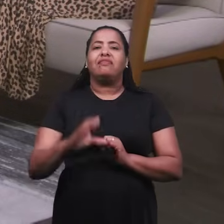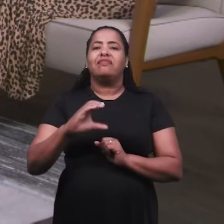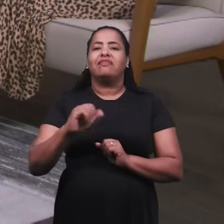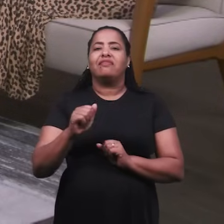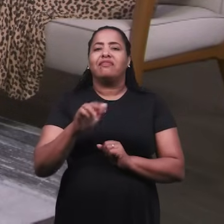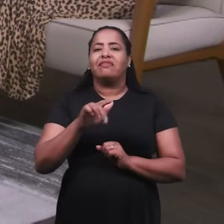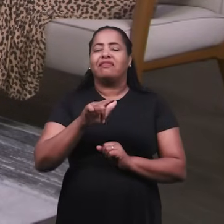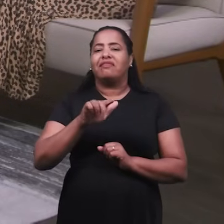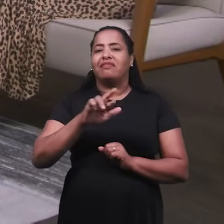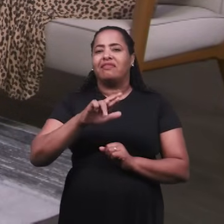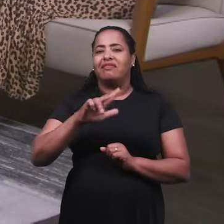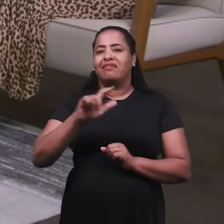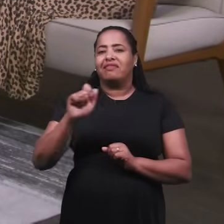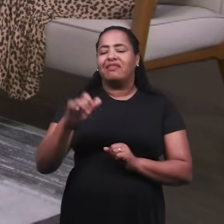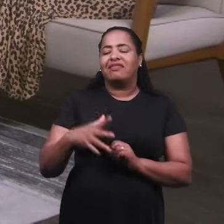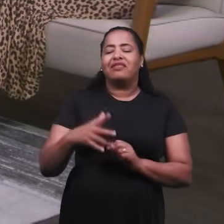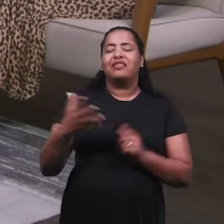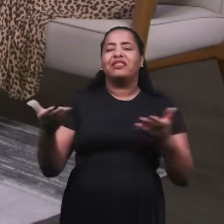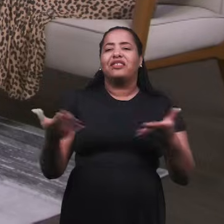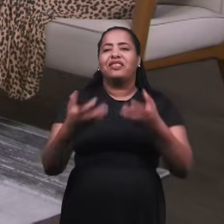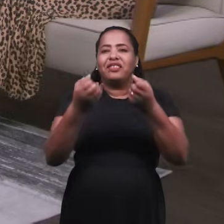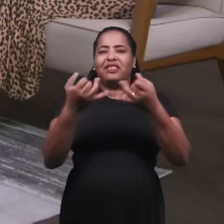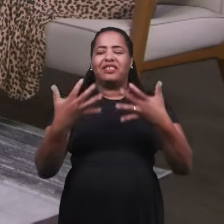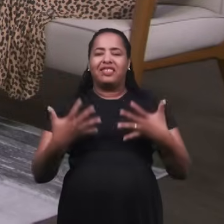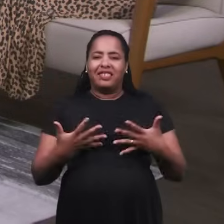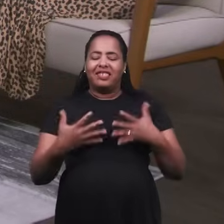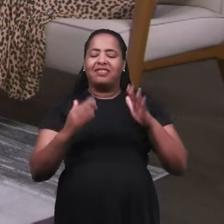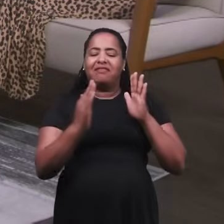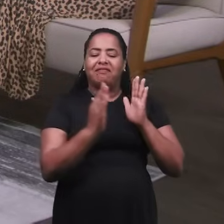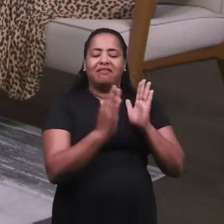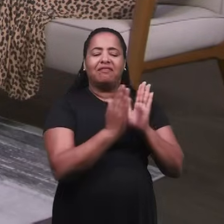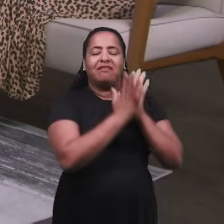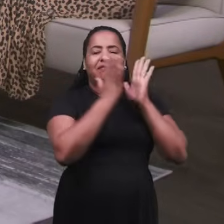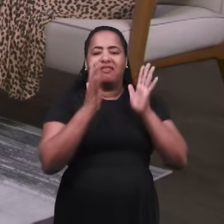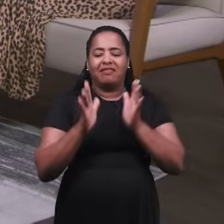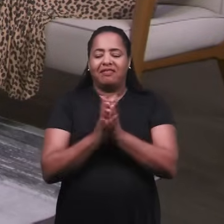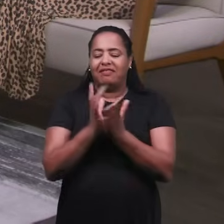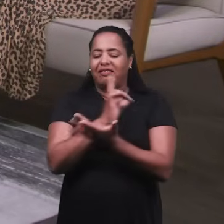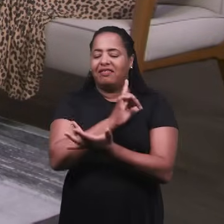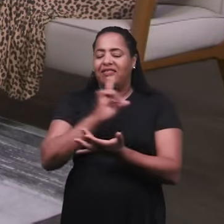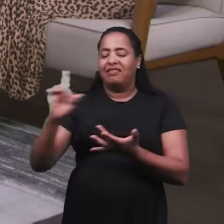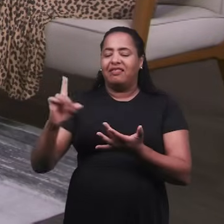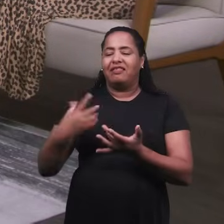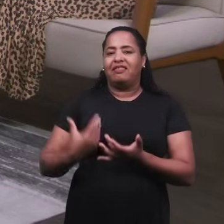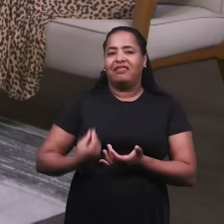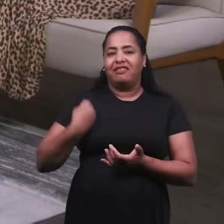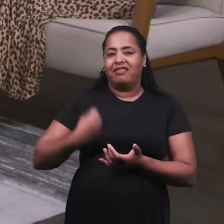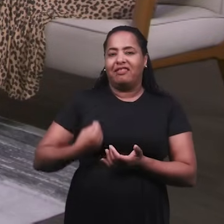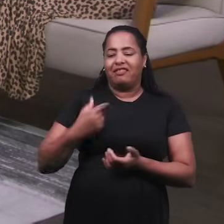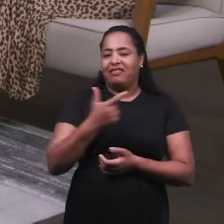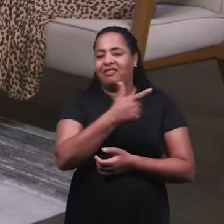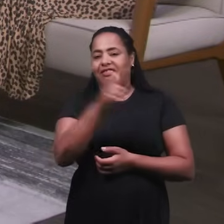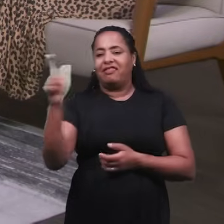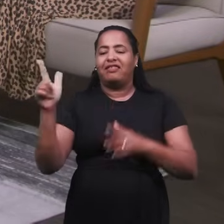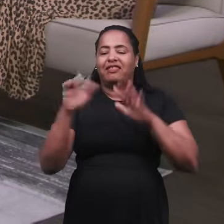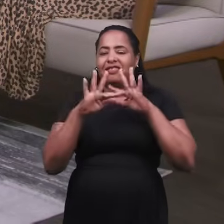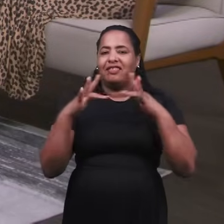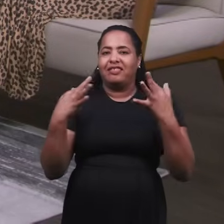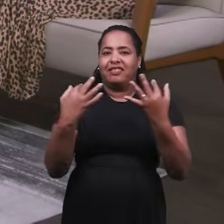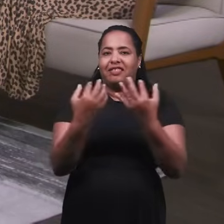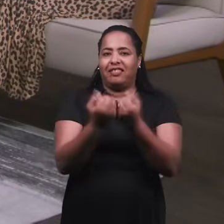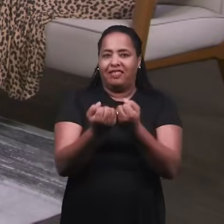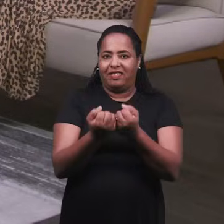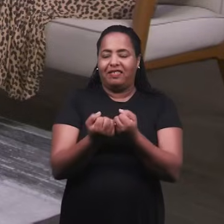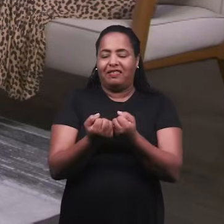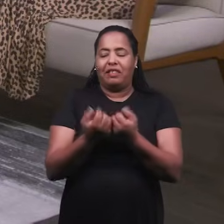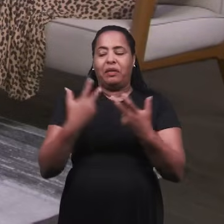E Carla, o que tem para nos contar hoje a respeito do impacto da palavra do Senhor na vida das outras famílias?